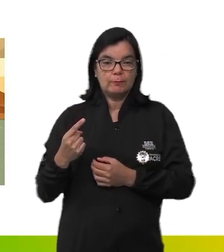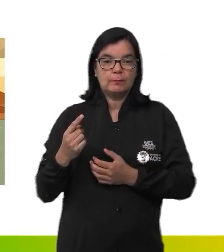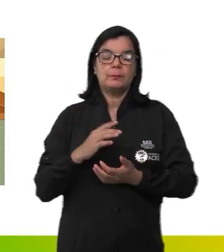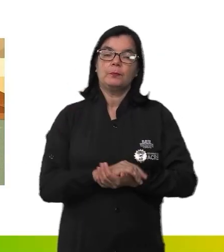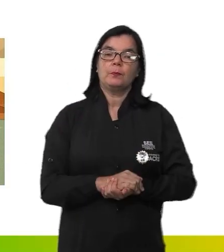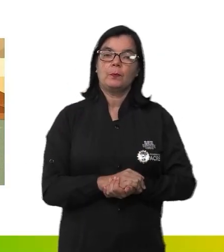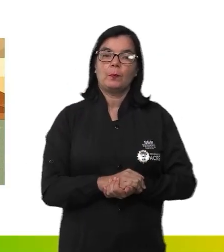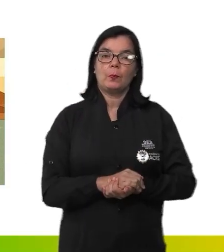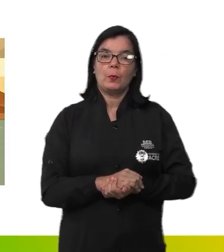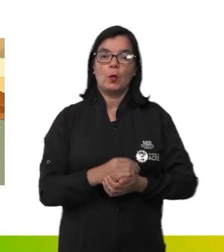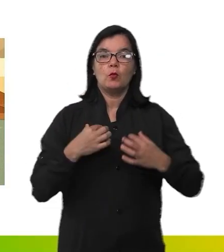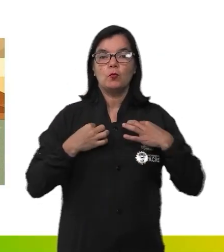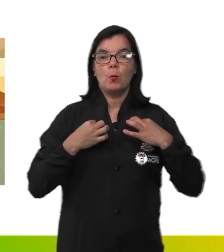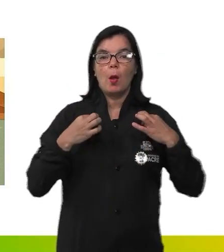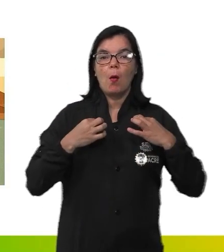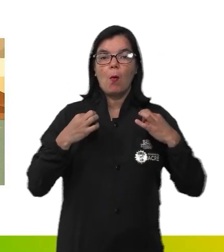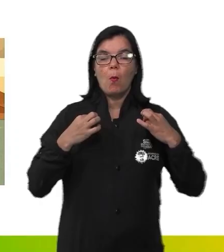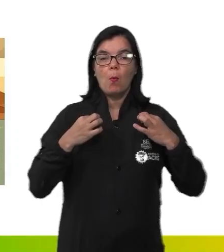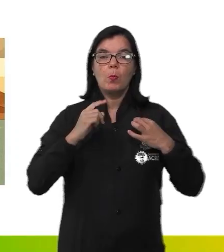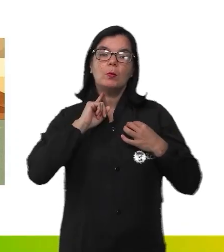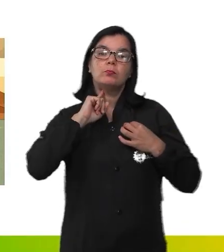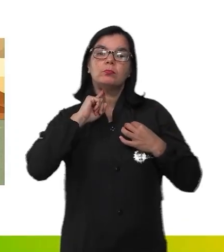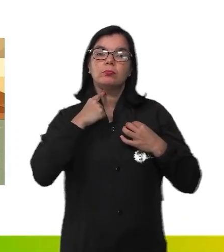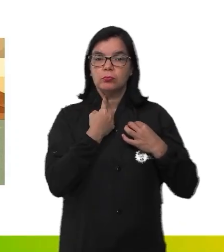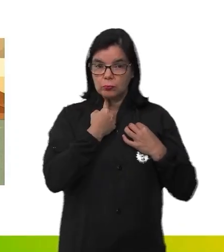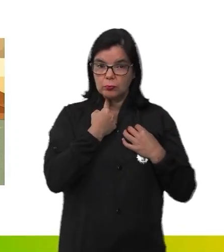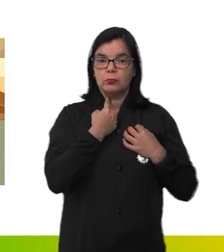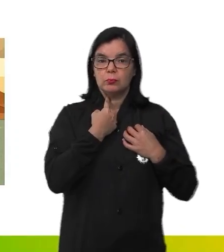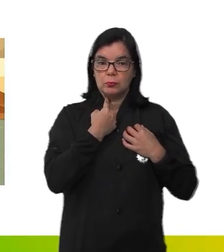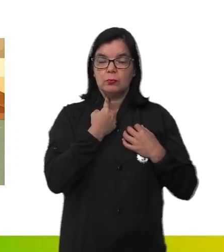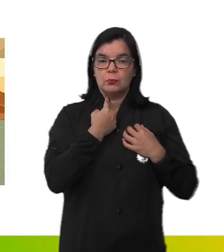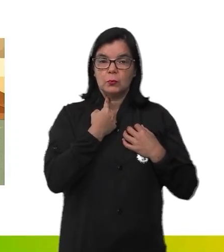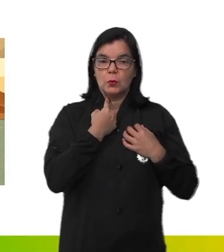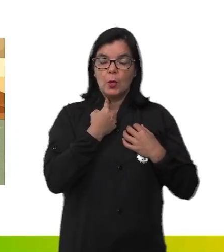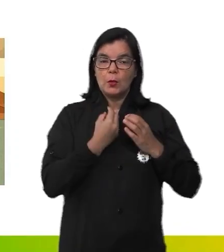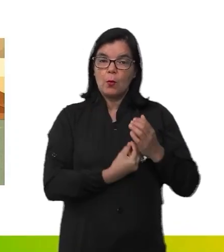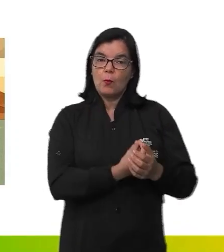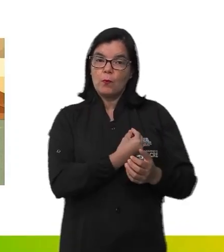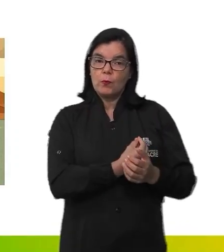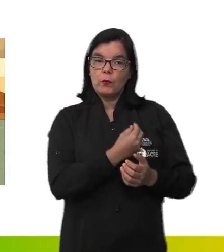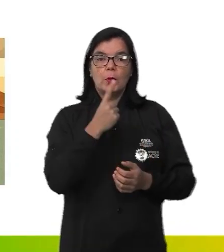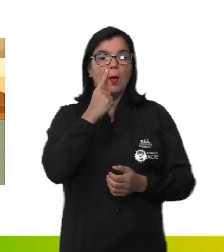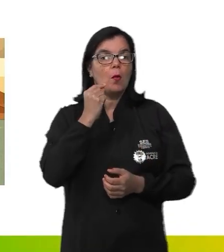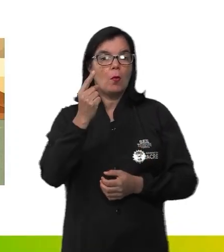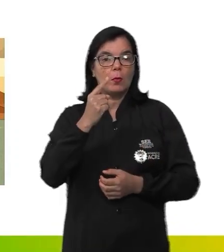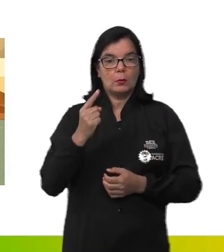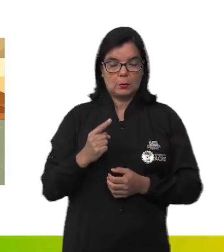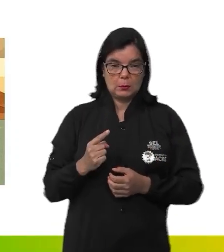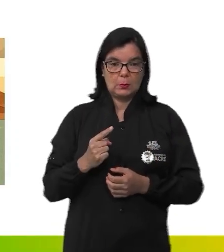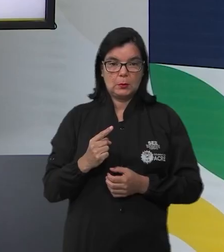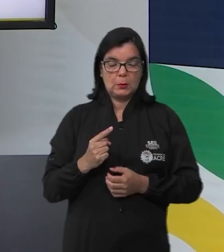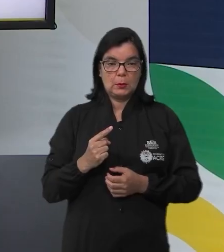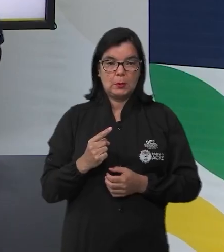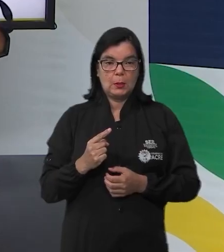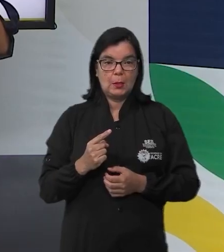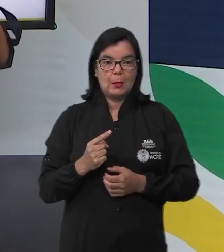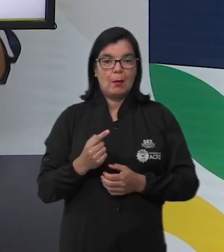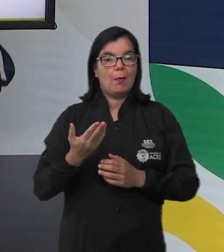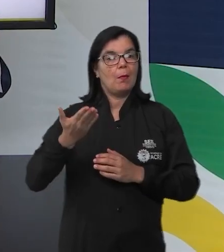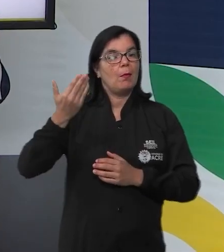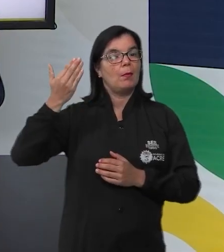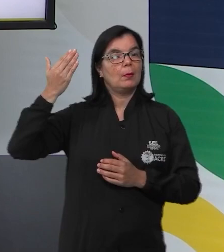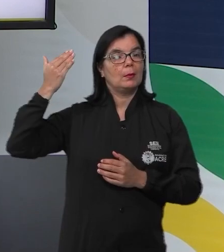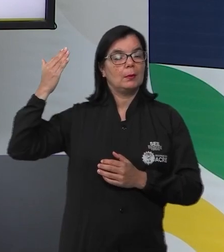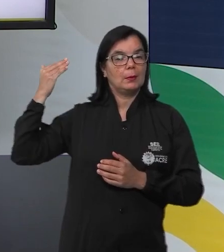vieram de uma roupa suja, ou seja, a roupa suja, ela deu vida a esses ratos. Isso, pessoal,